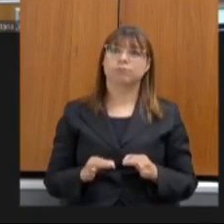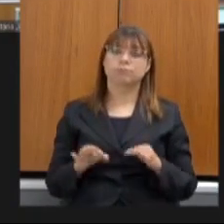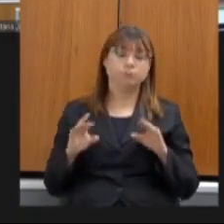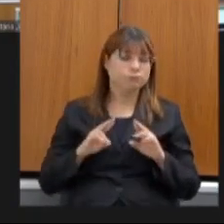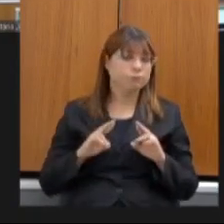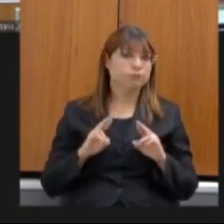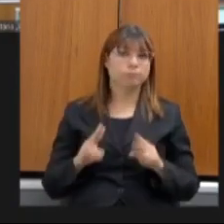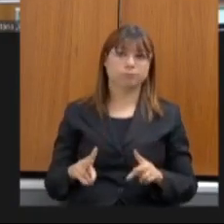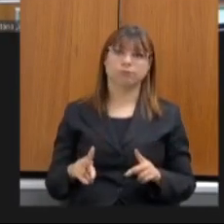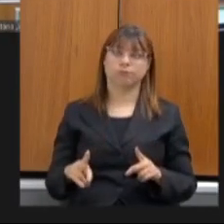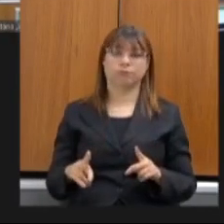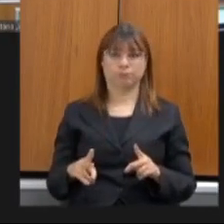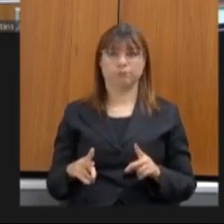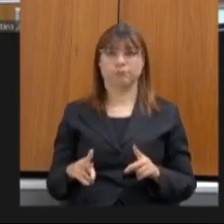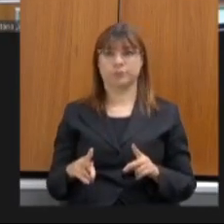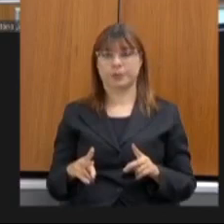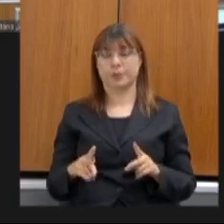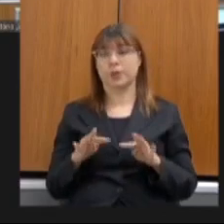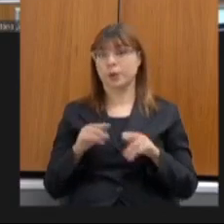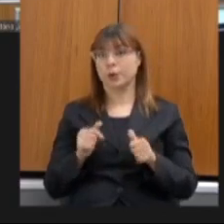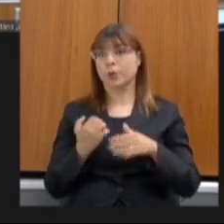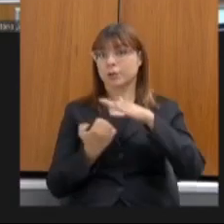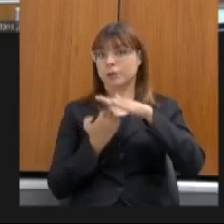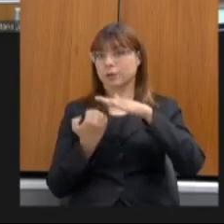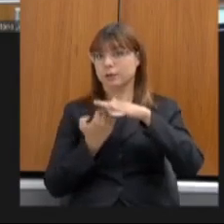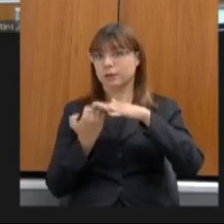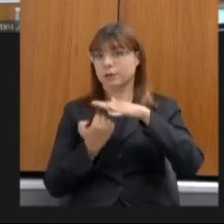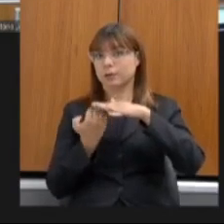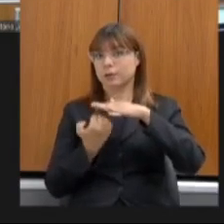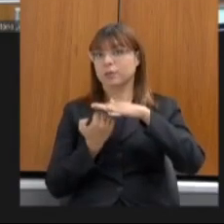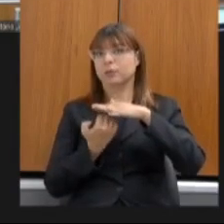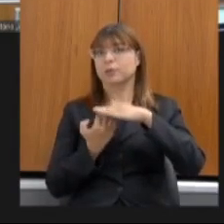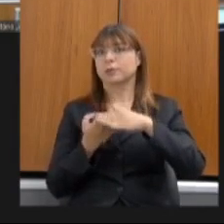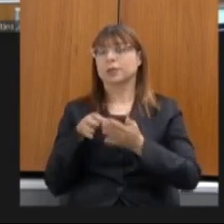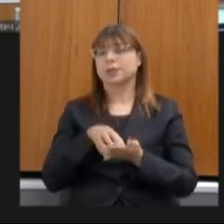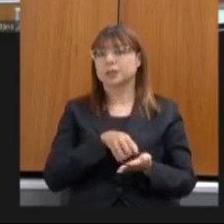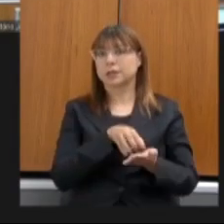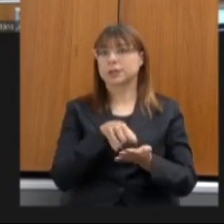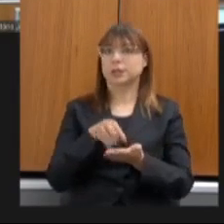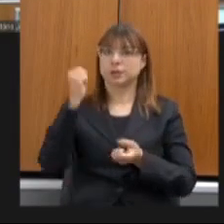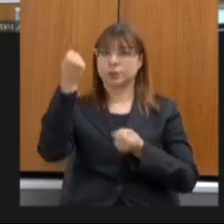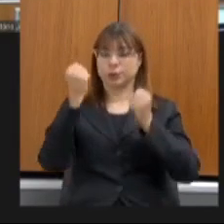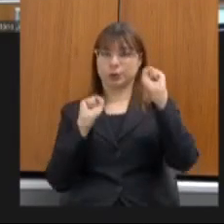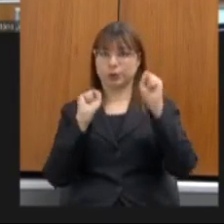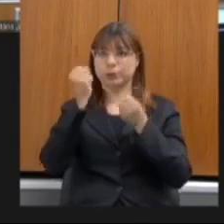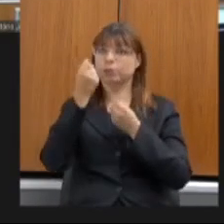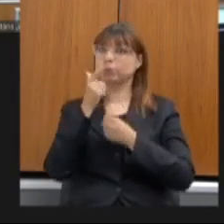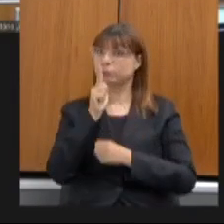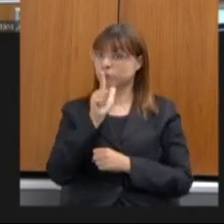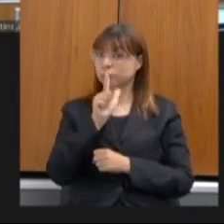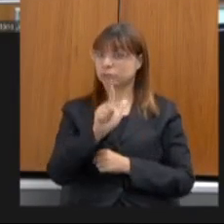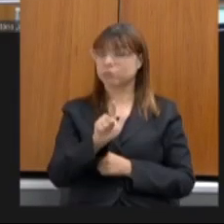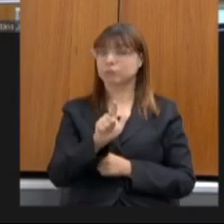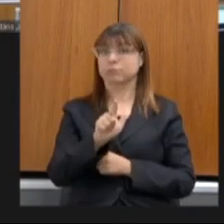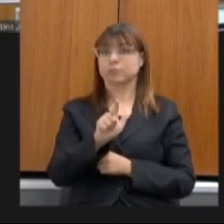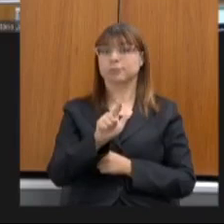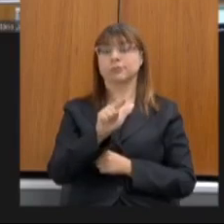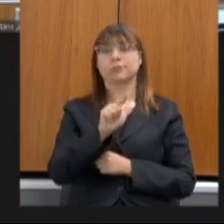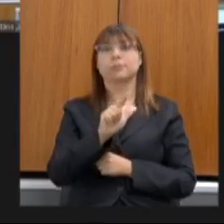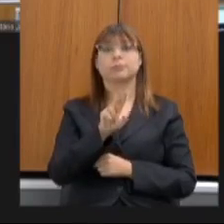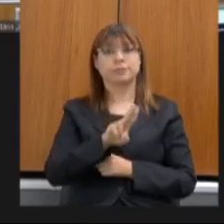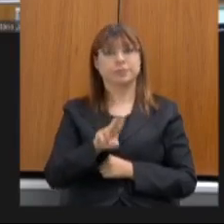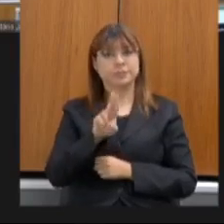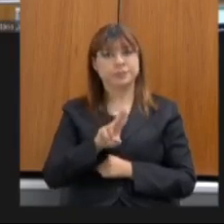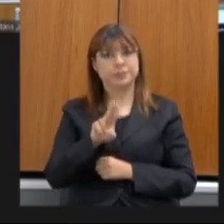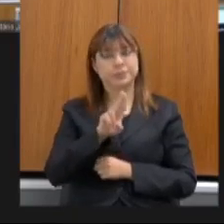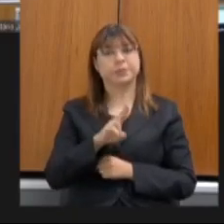de águas O que as empresas dos dos centros industriais possam escoar de forma